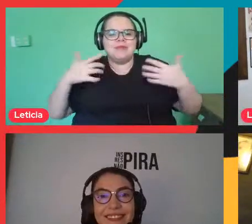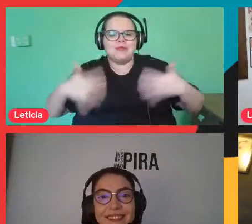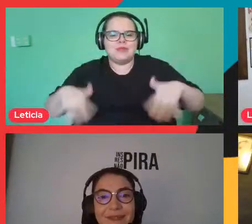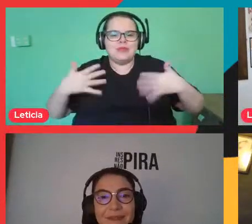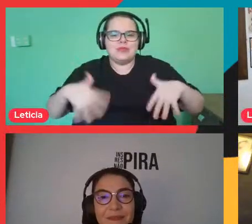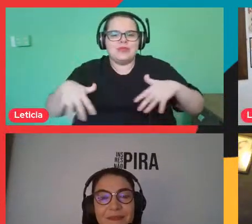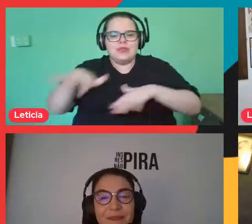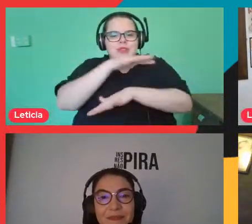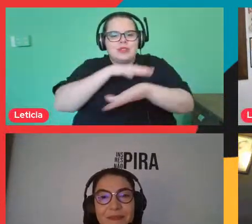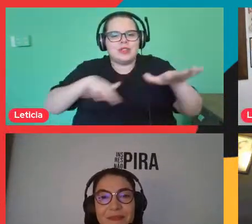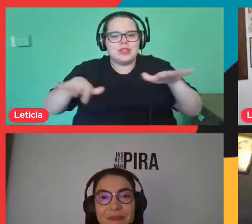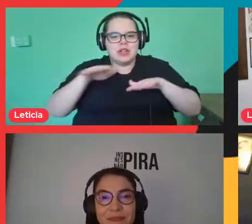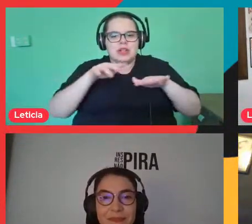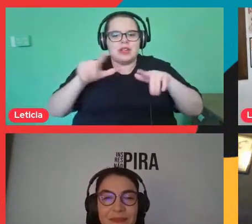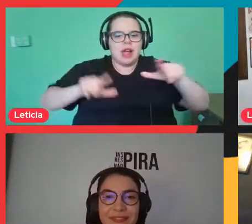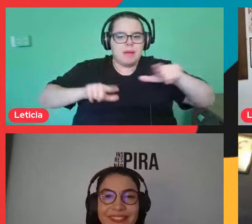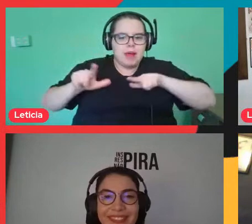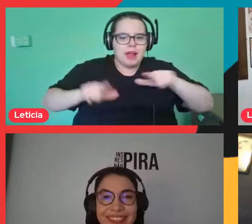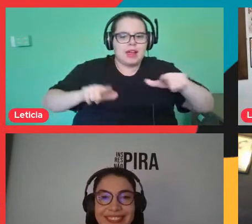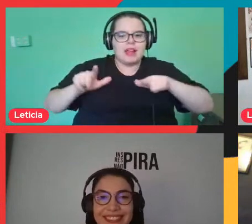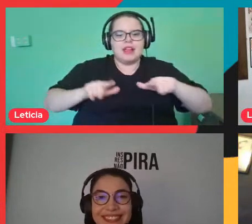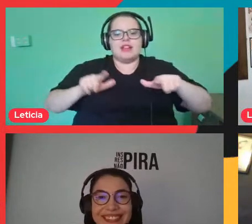sou envolvida com diversidade,